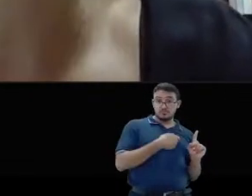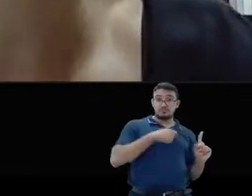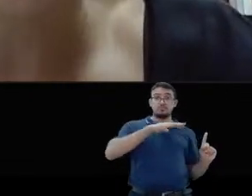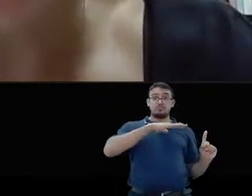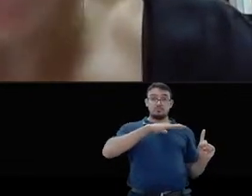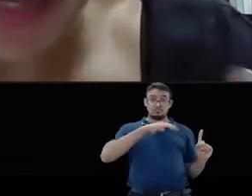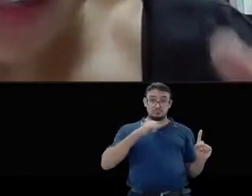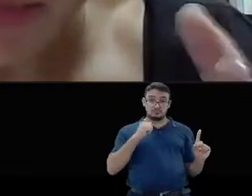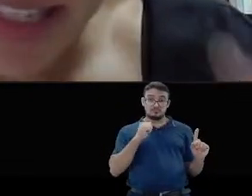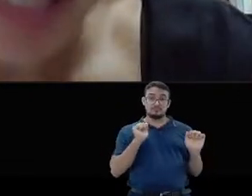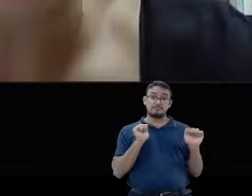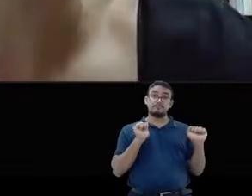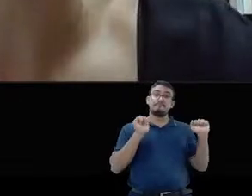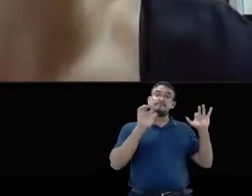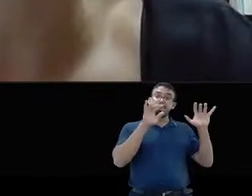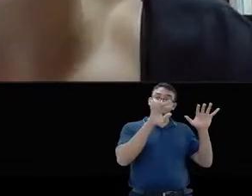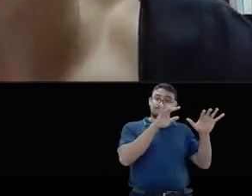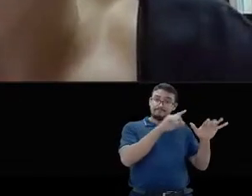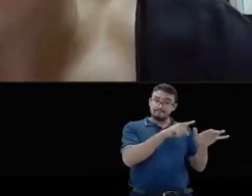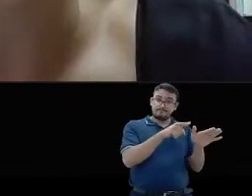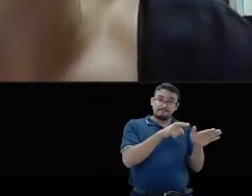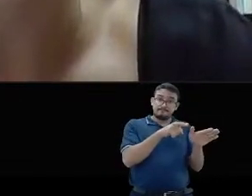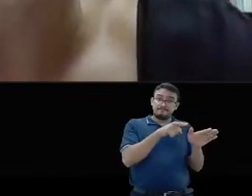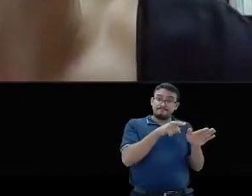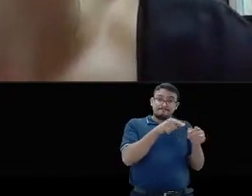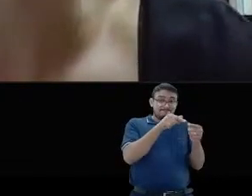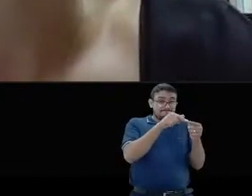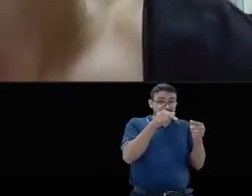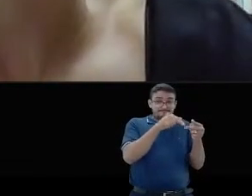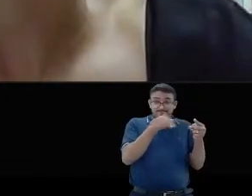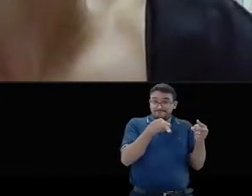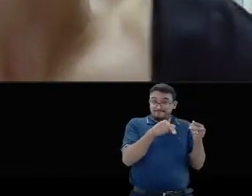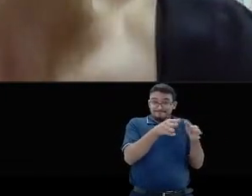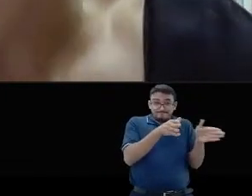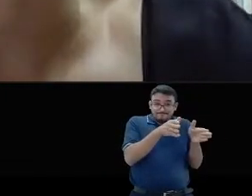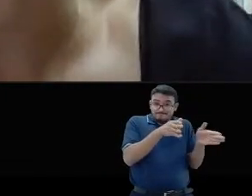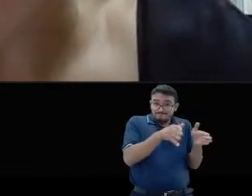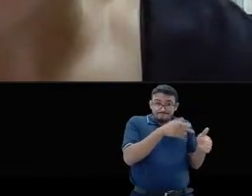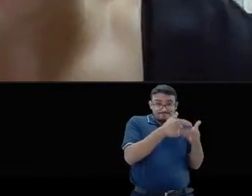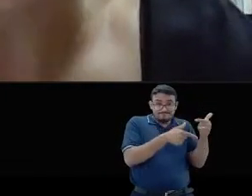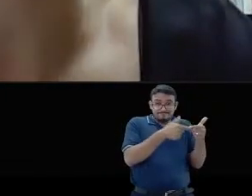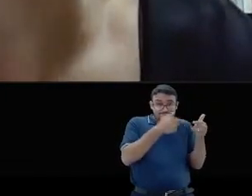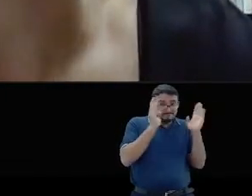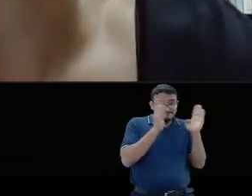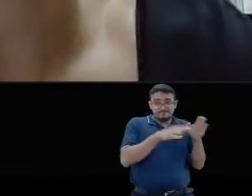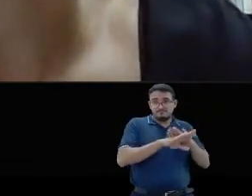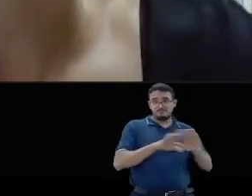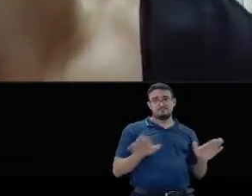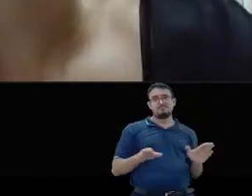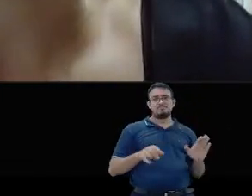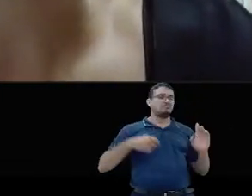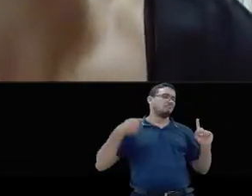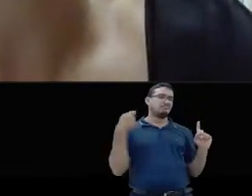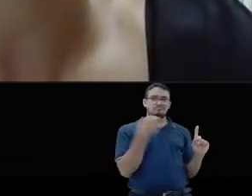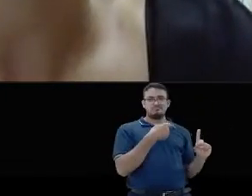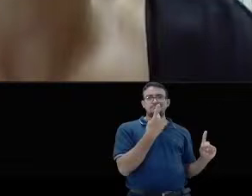geral, específica, por período curto e episódico, conforme ele mesmo relata. Né? Então,